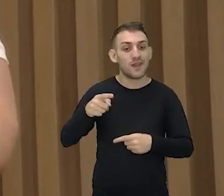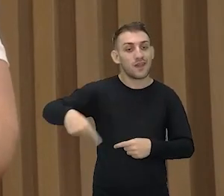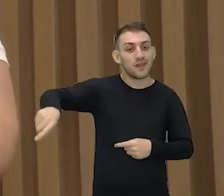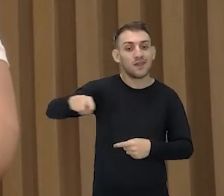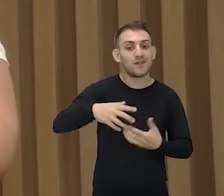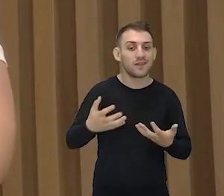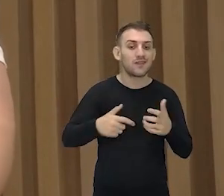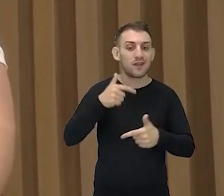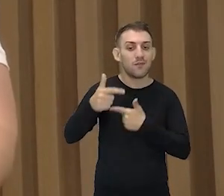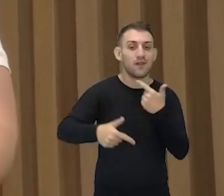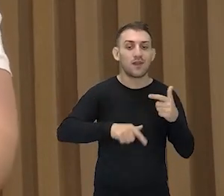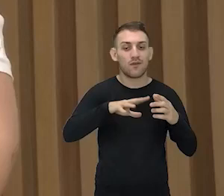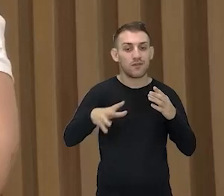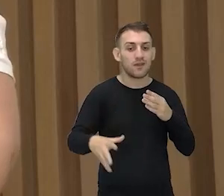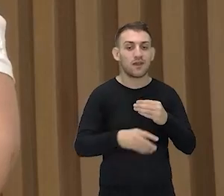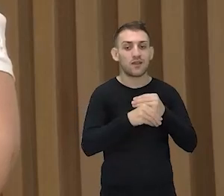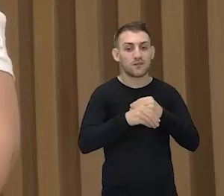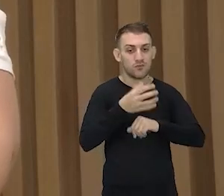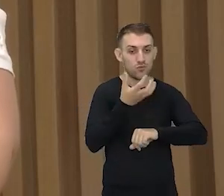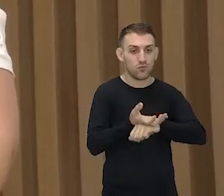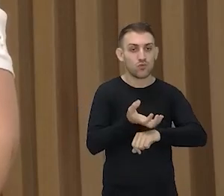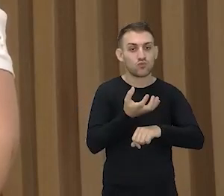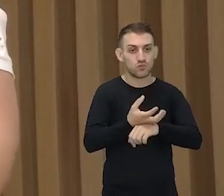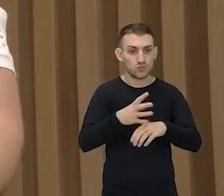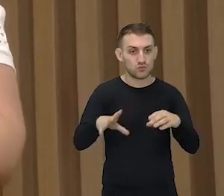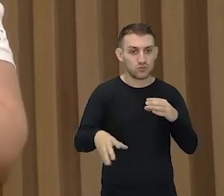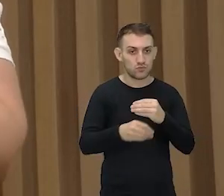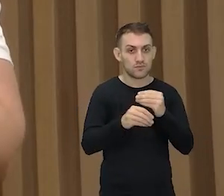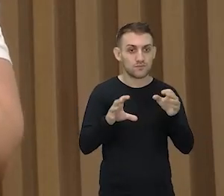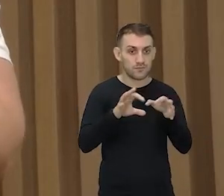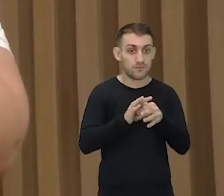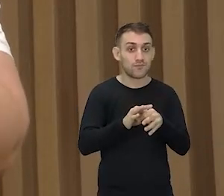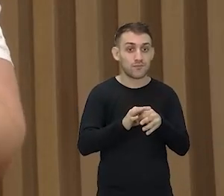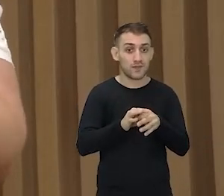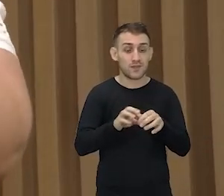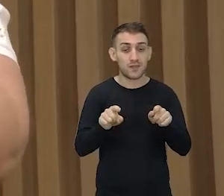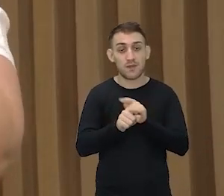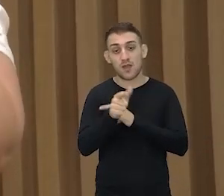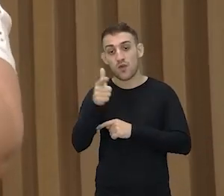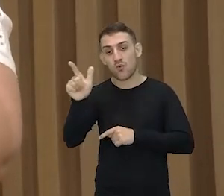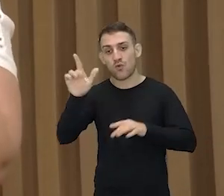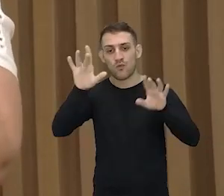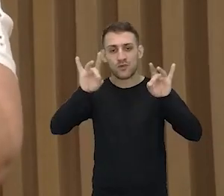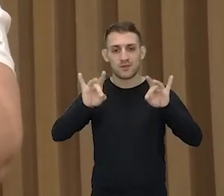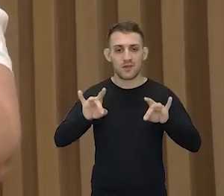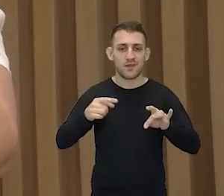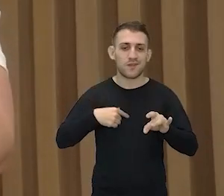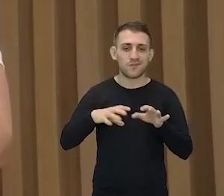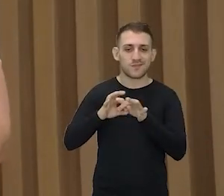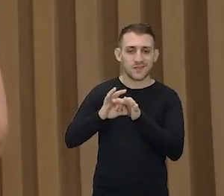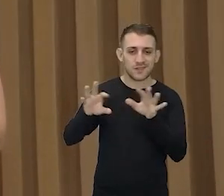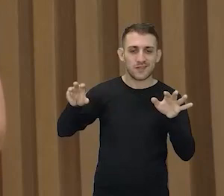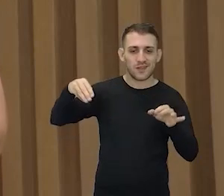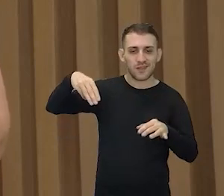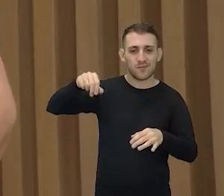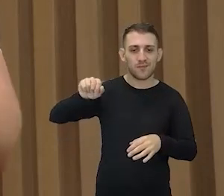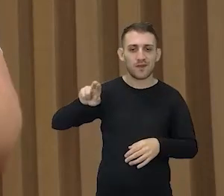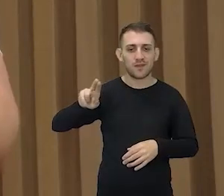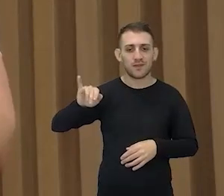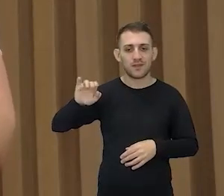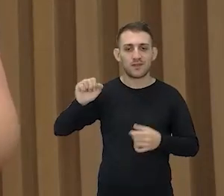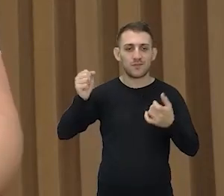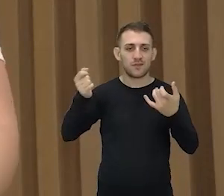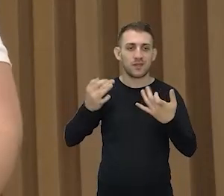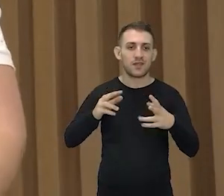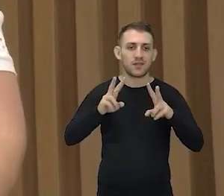uma integração curricular. E de outros detalhes que eu vou deixar para Maria Eunice falar, que tem a ver